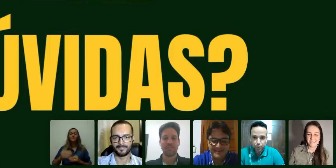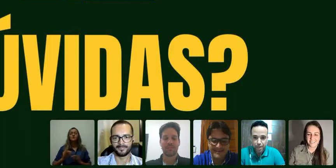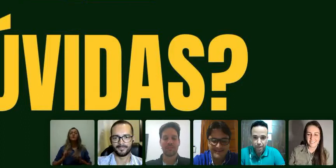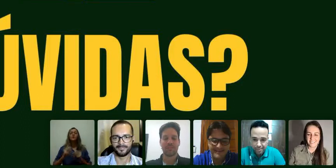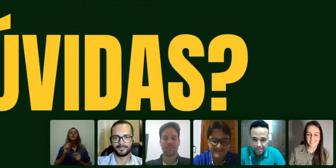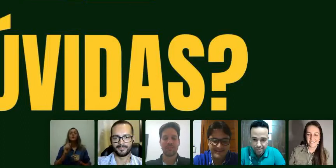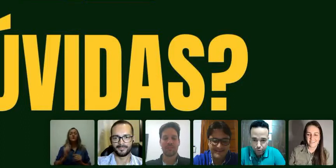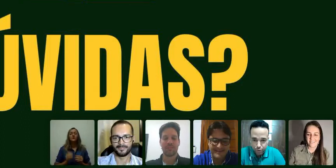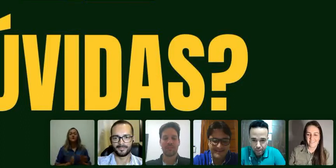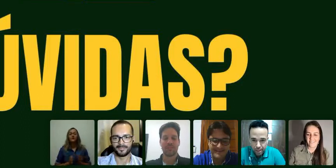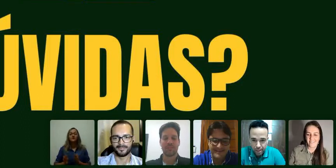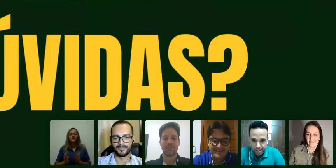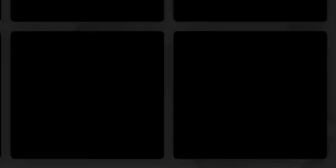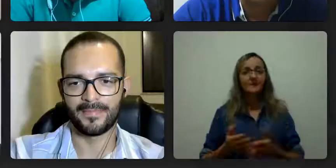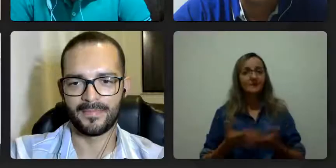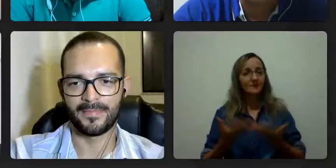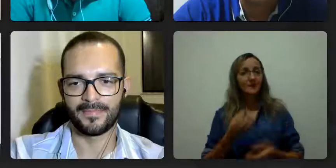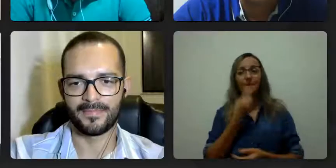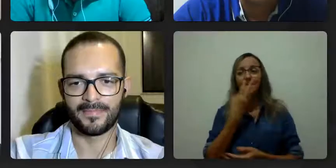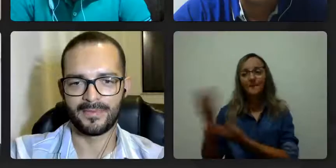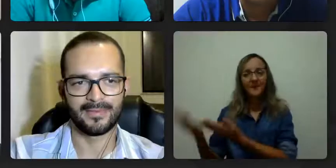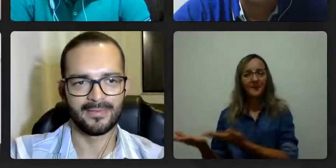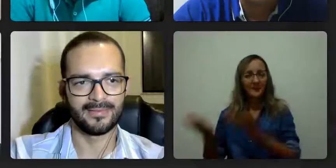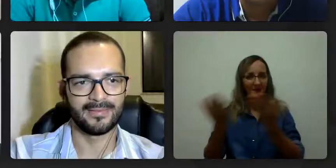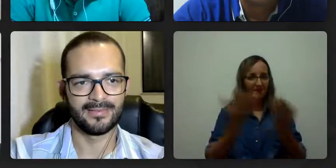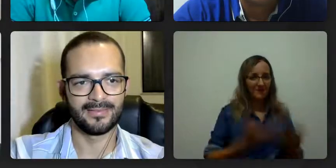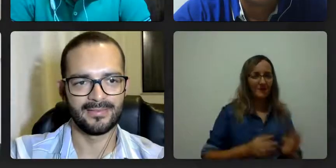meus estudantes de Uruçuca. Ana,